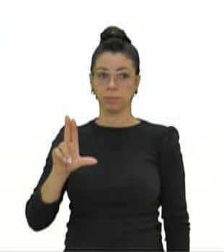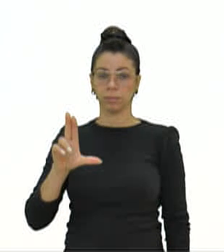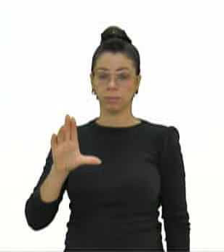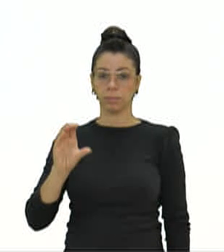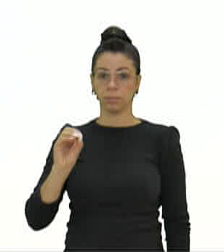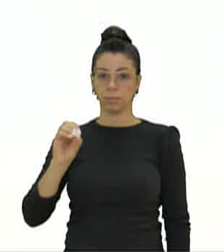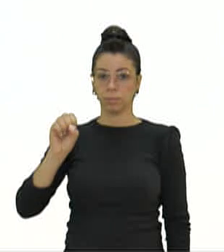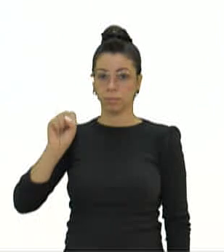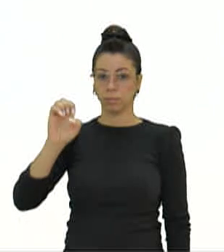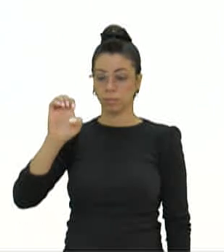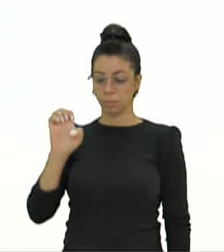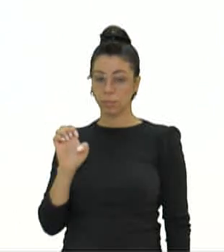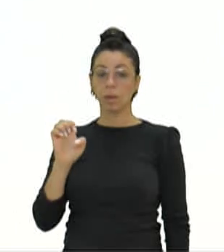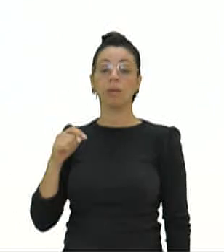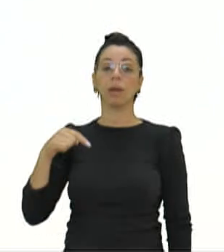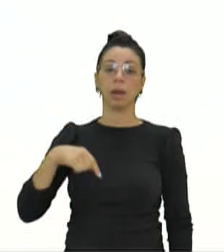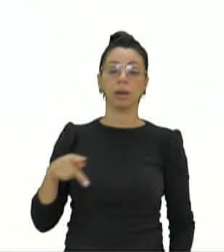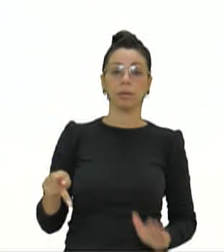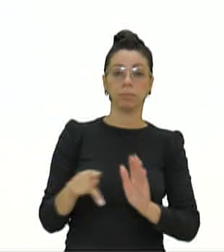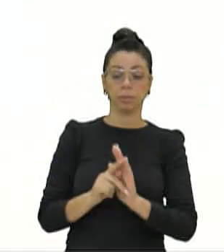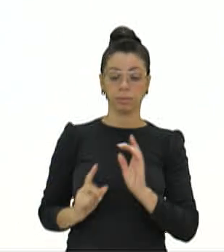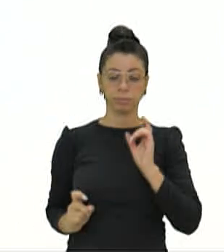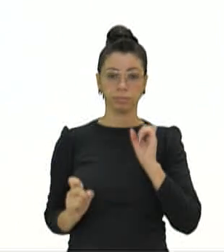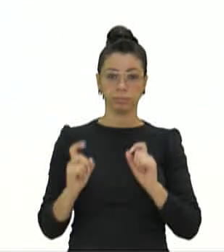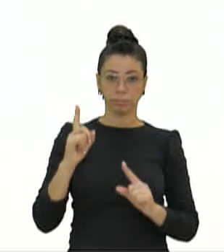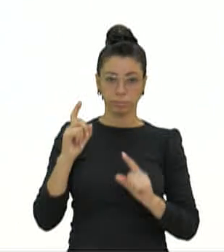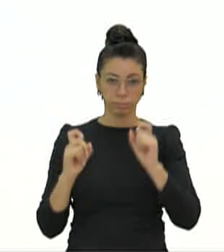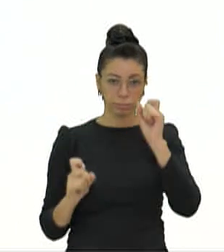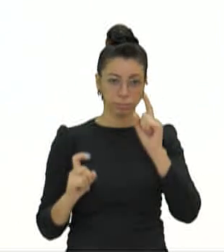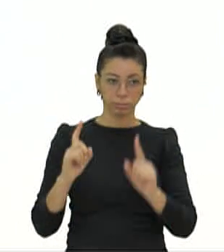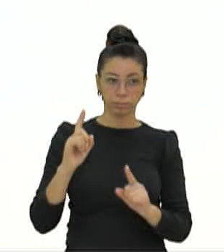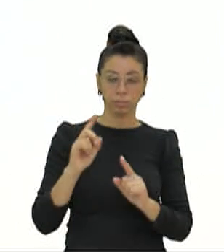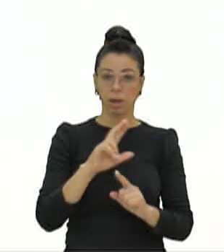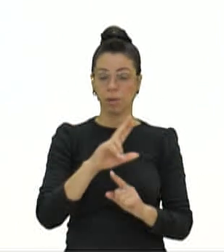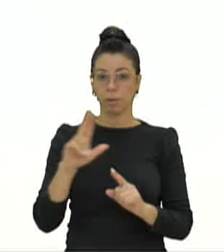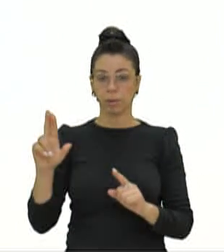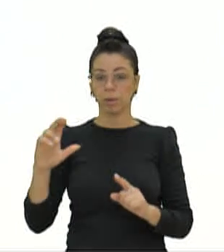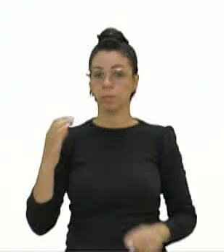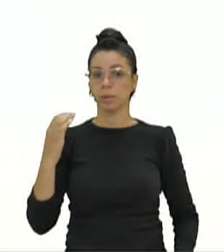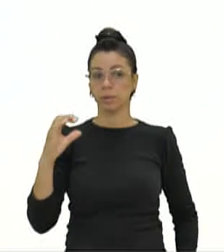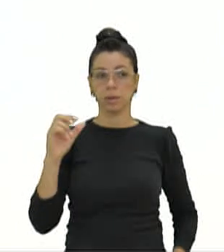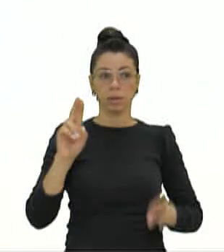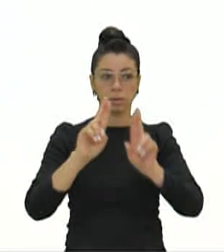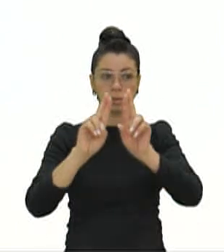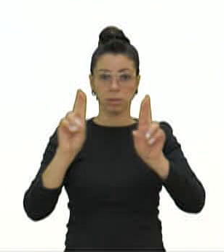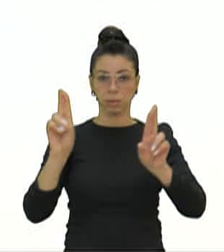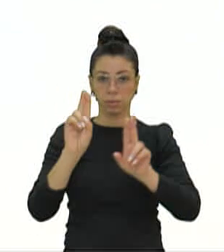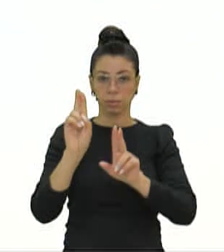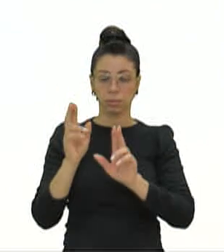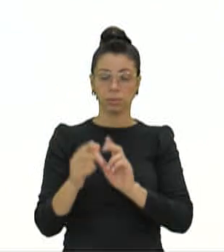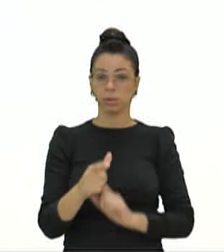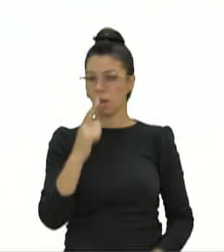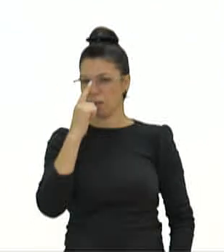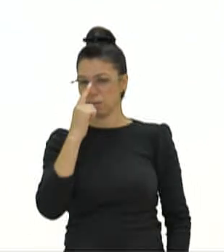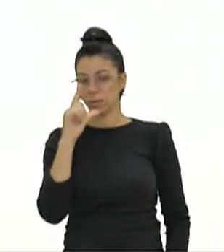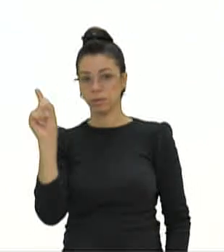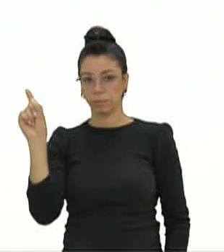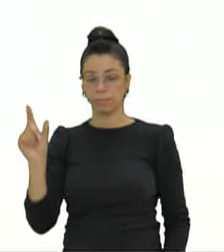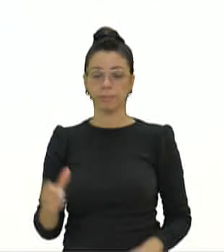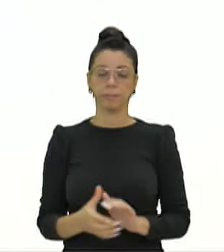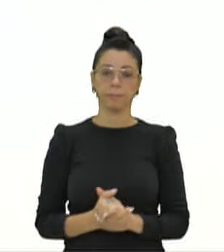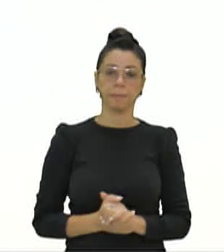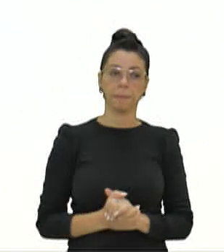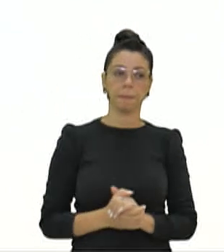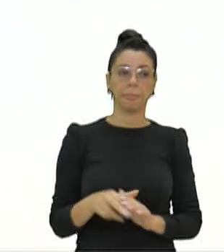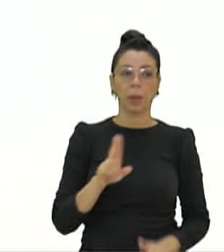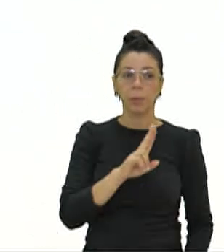aqui, Mycobacterium tuberculosis, esse é o nome científico dela, mas a gente chama de bacilo de